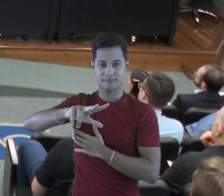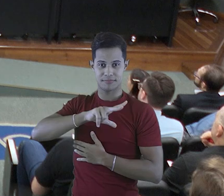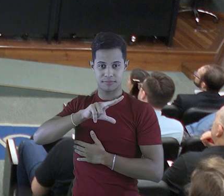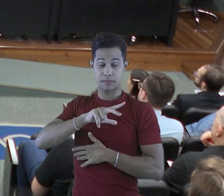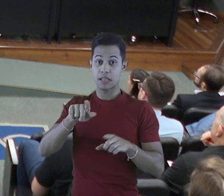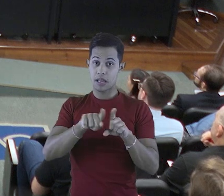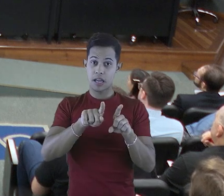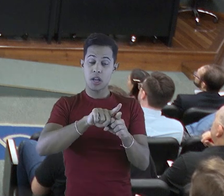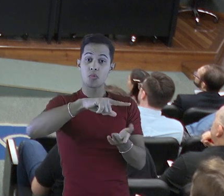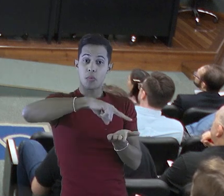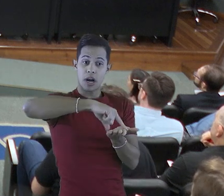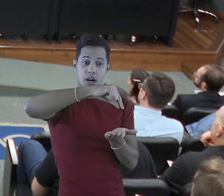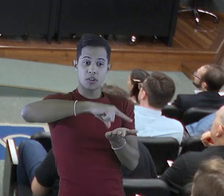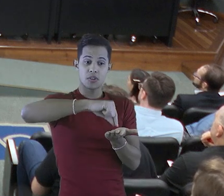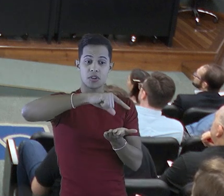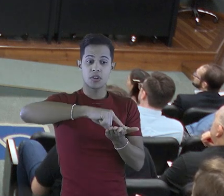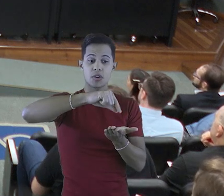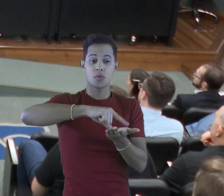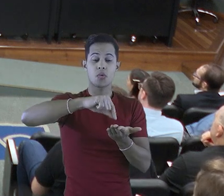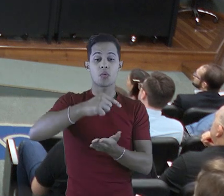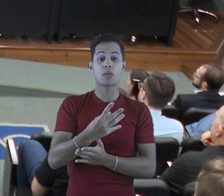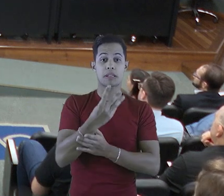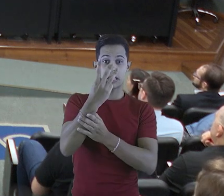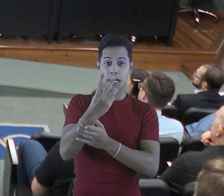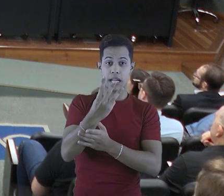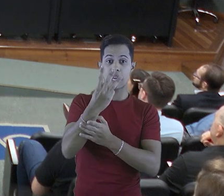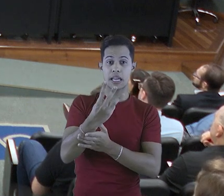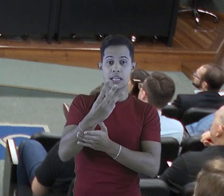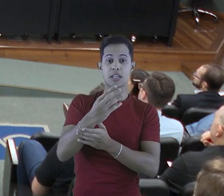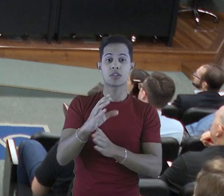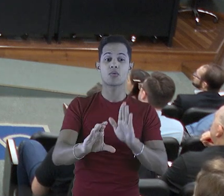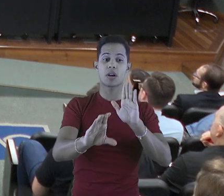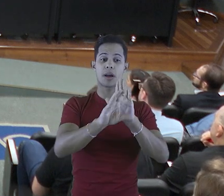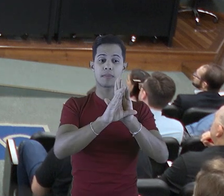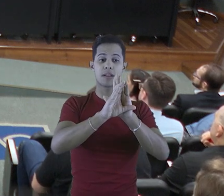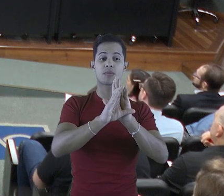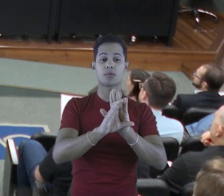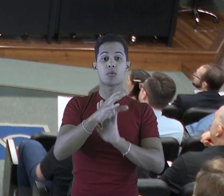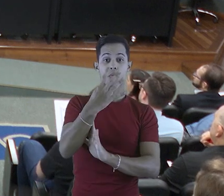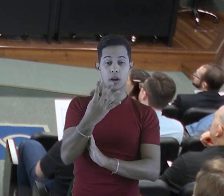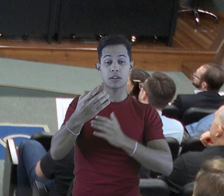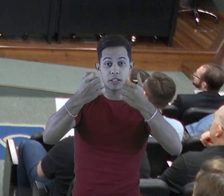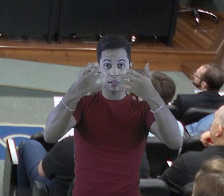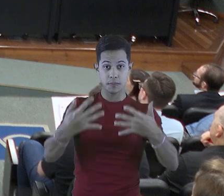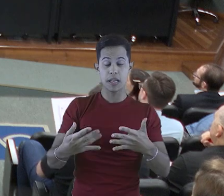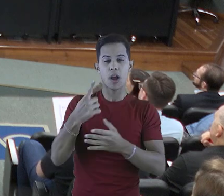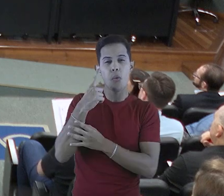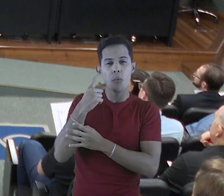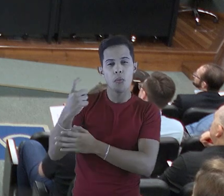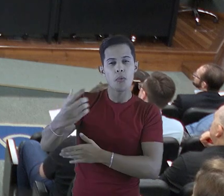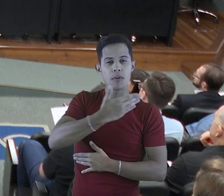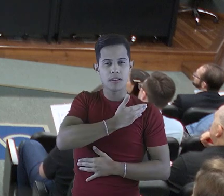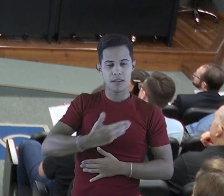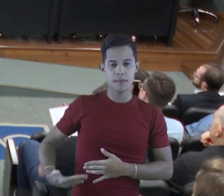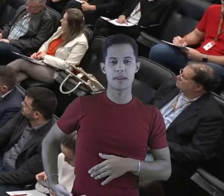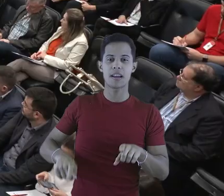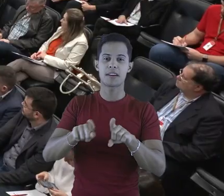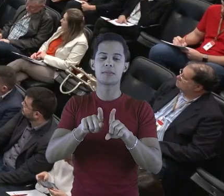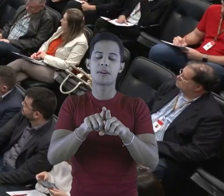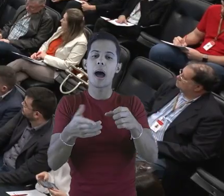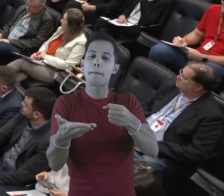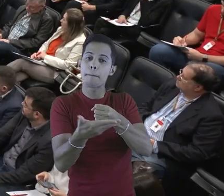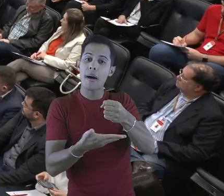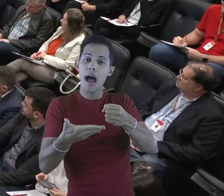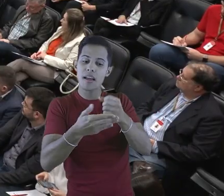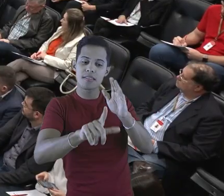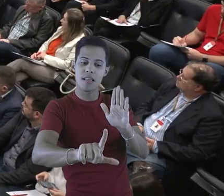a ideia de interesse público, mas ela não explica, por exemplo, o legítimo interesse em relação ao interesse público. As bases legais, a